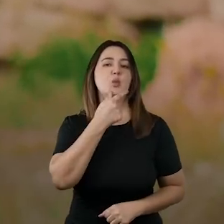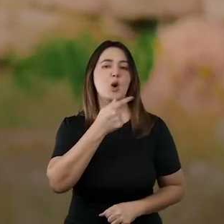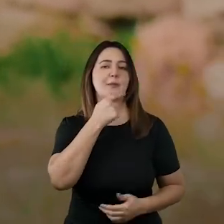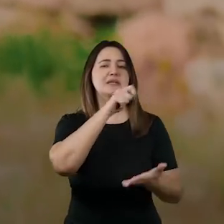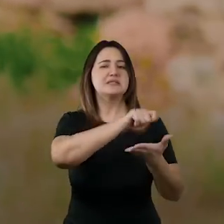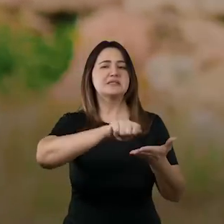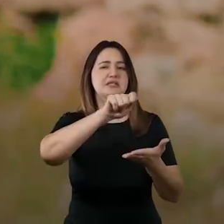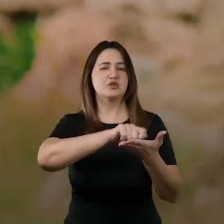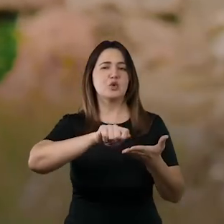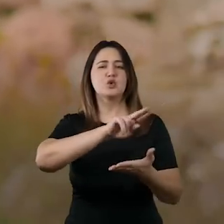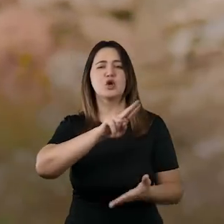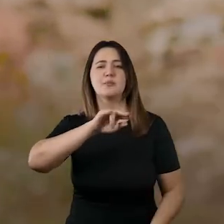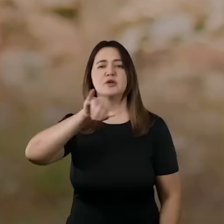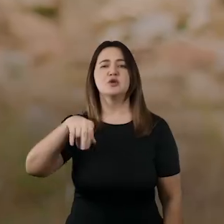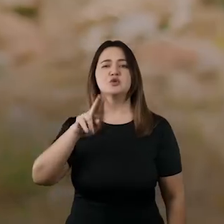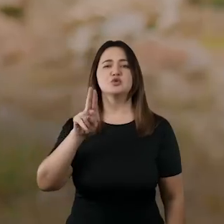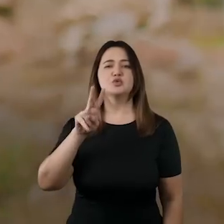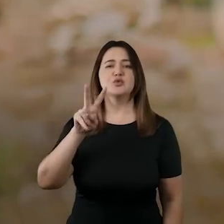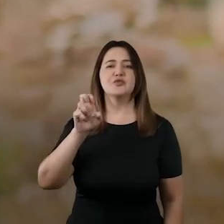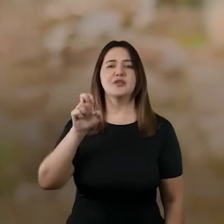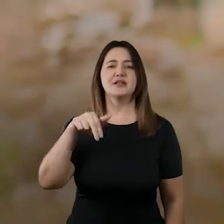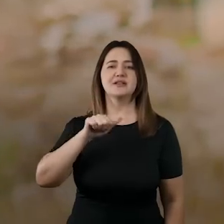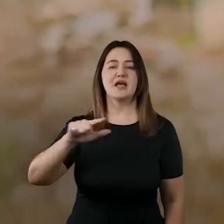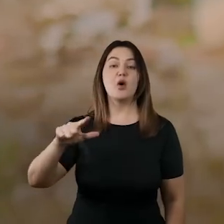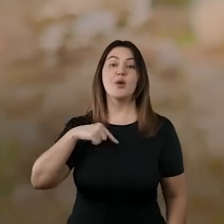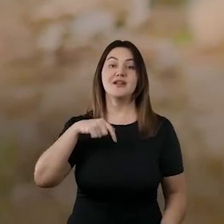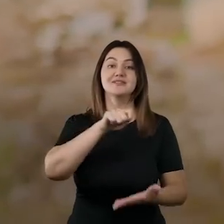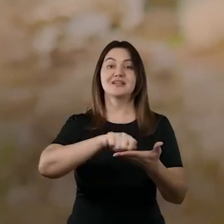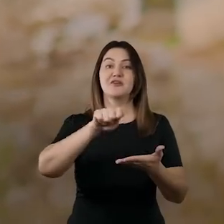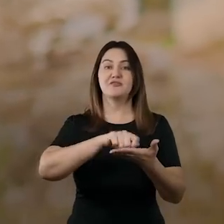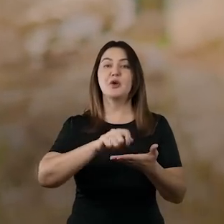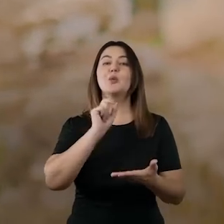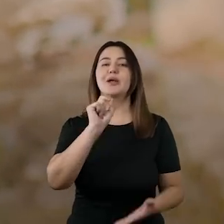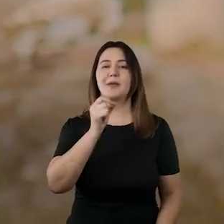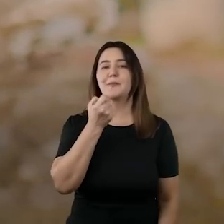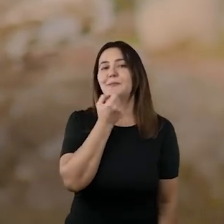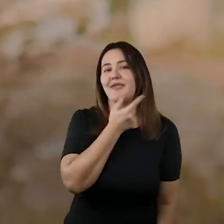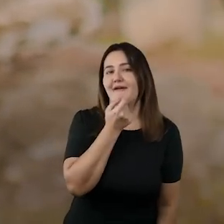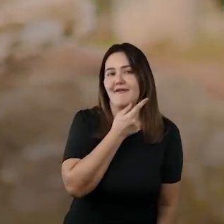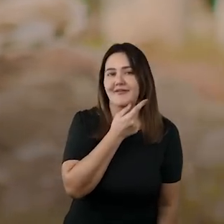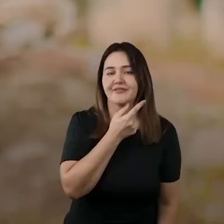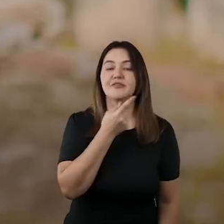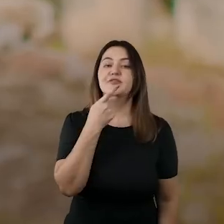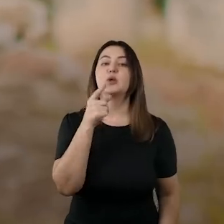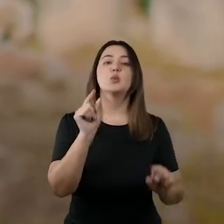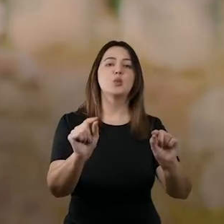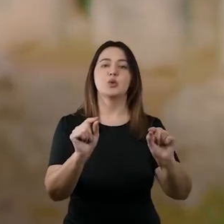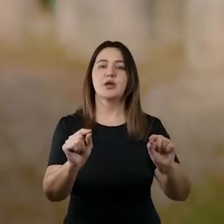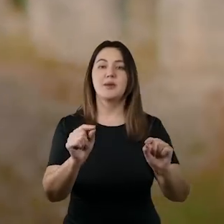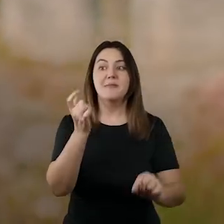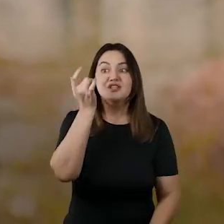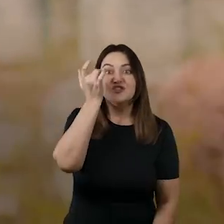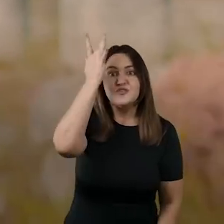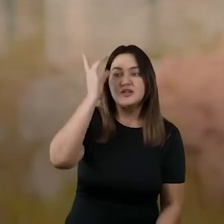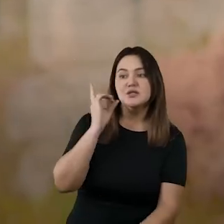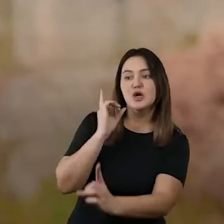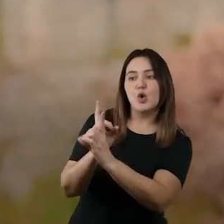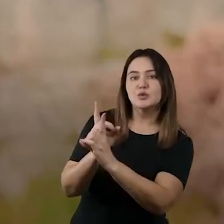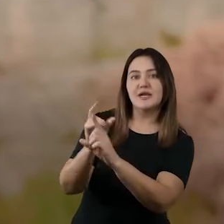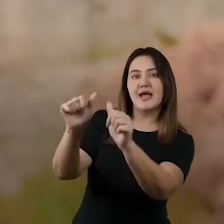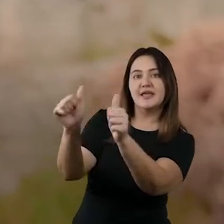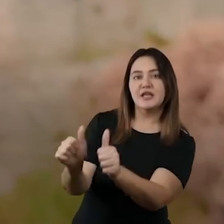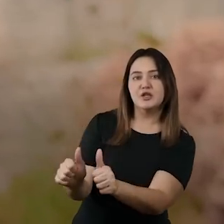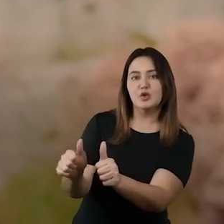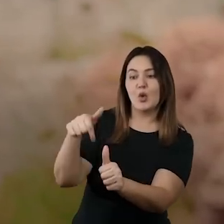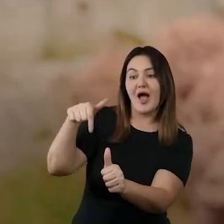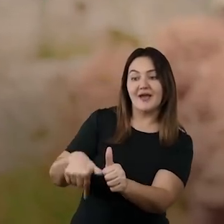numa peça de sátira chegou a escrever assim, em tom humorístico, é claro: é mais fácil encontrar um deus em Atenas